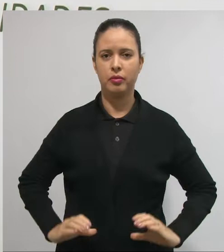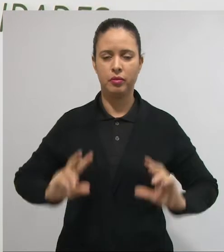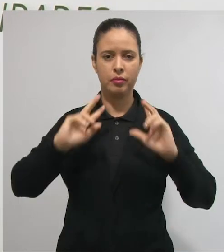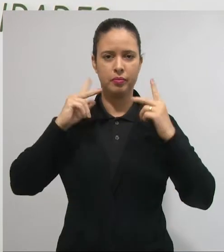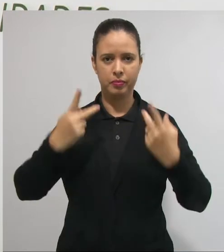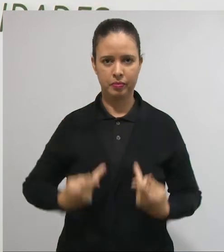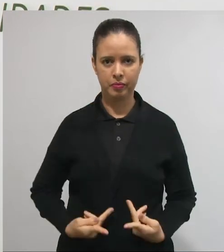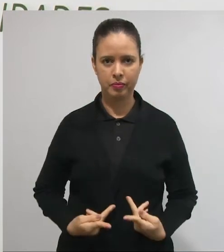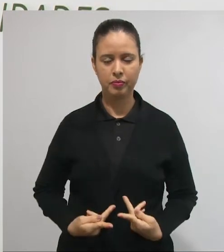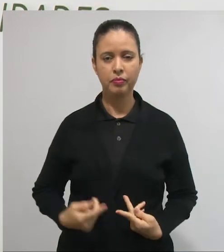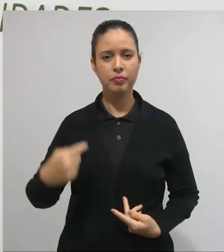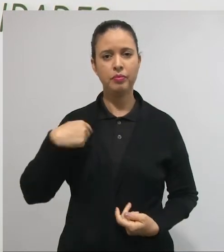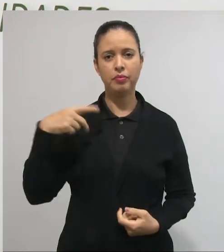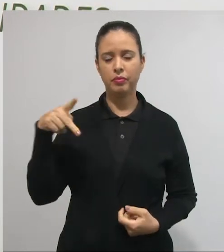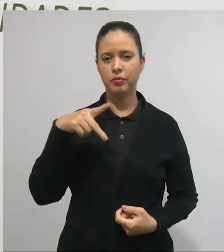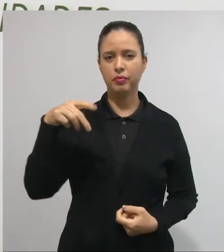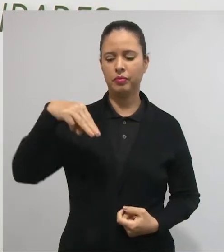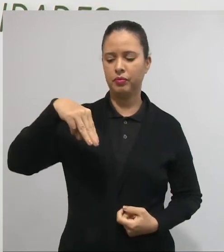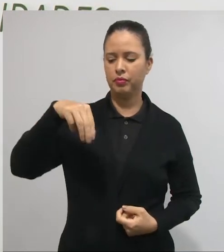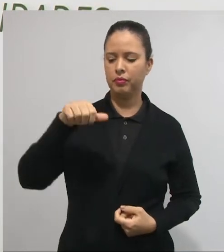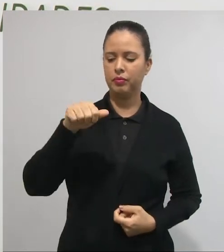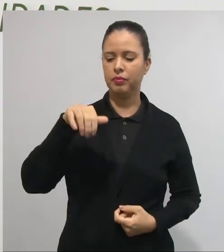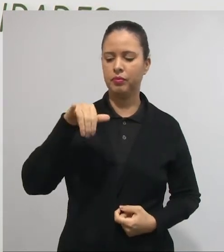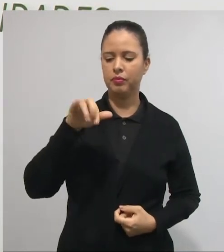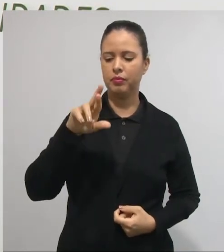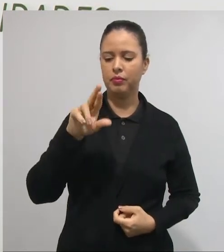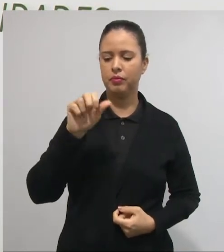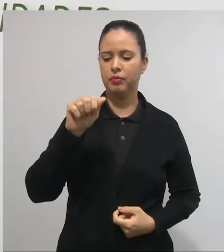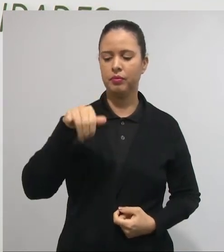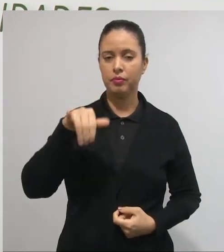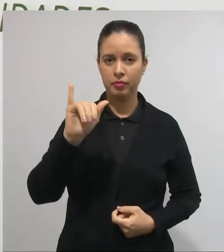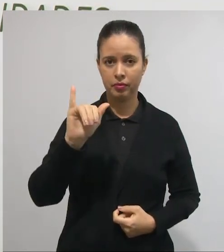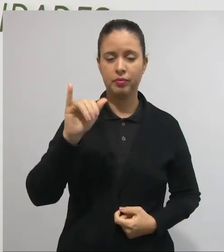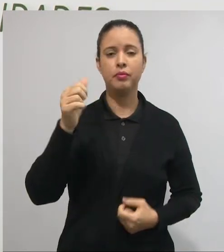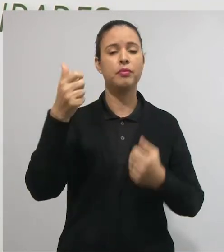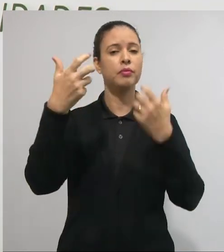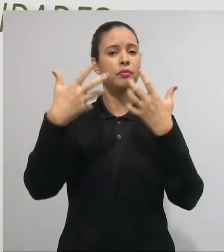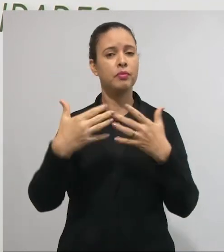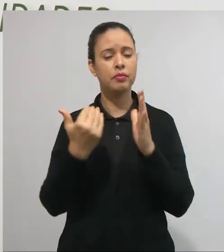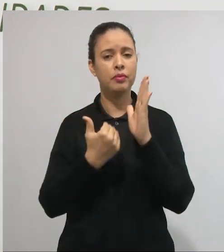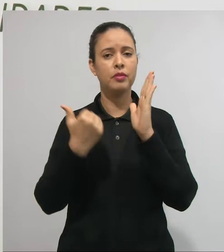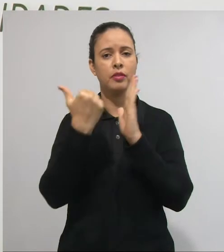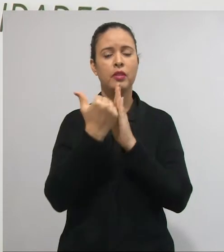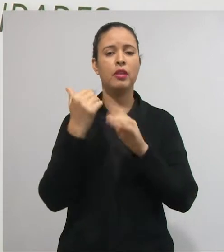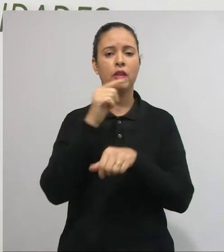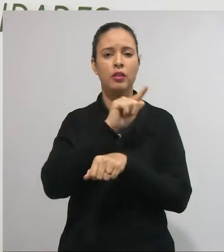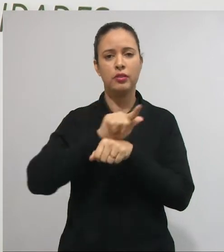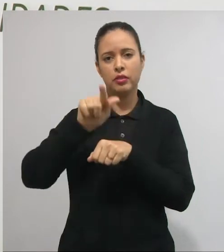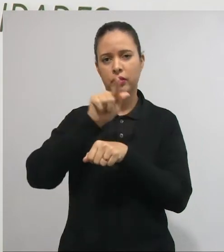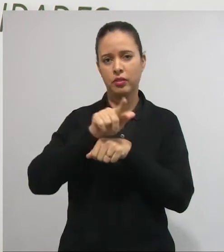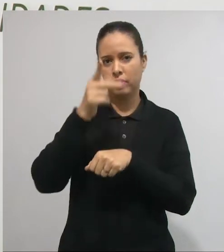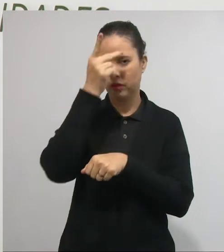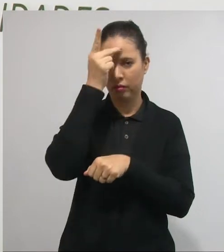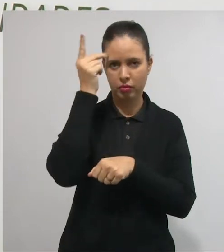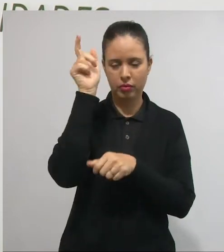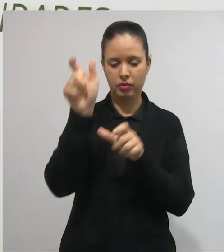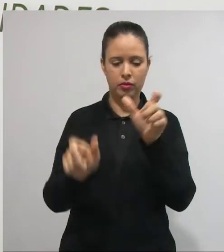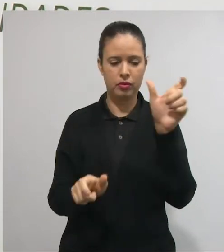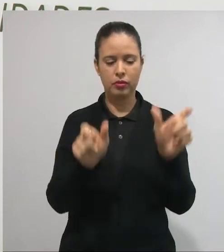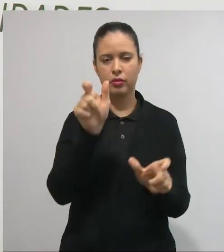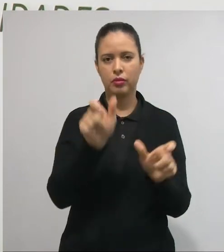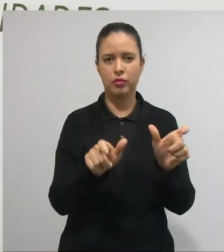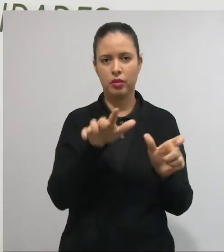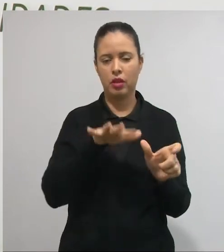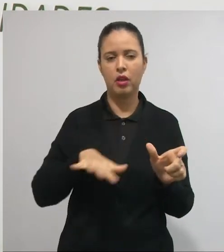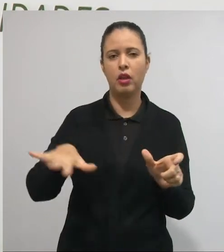Humano. Eu sou a professora Maraí e hoje eu vou estar falando um pouquinho para vocês sobre a gestão de pessoas, especialmente